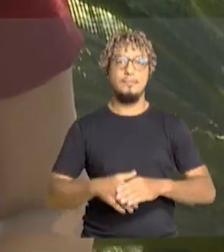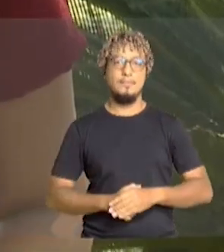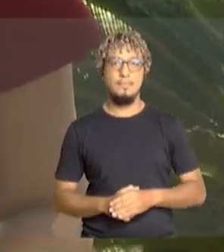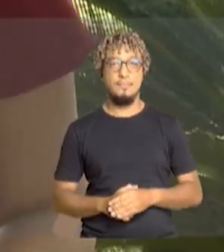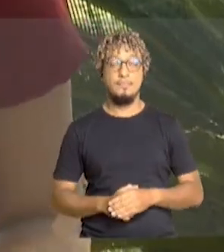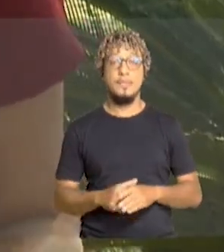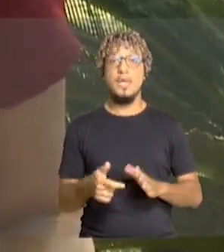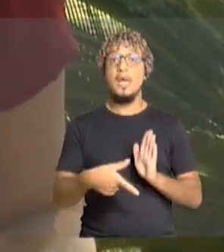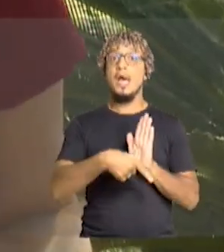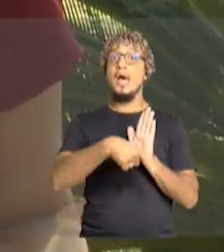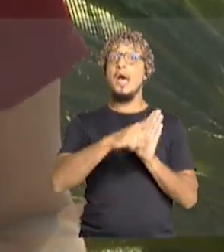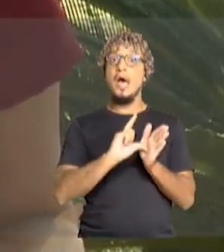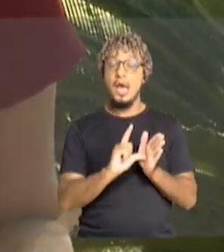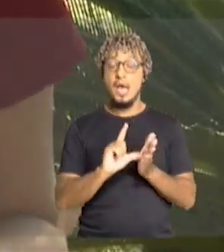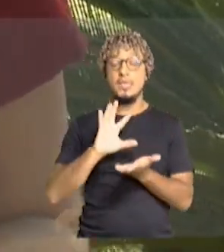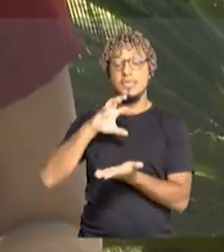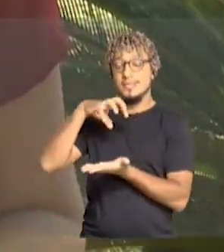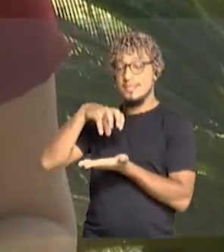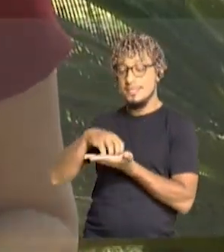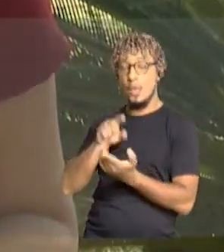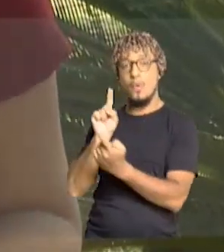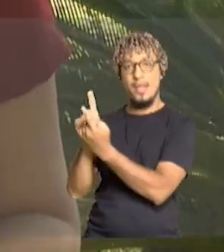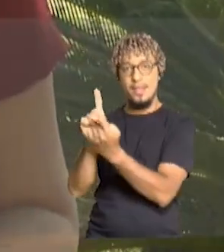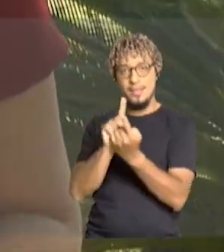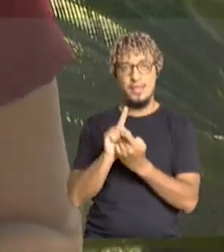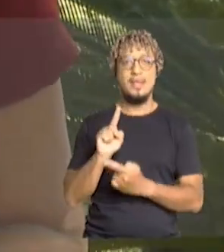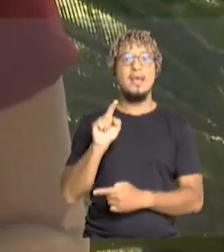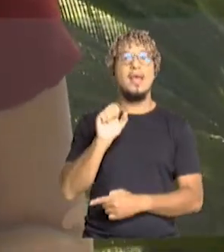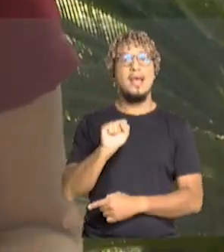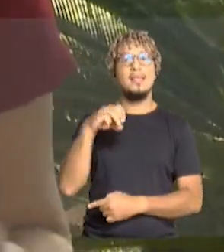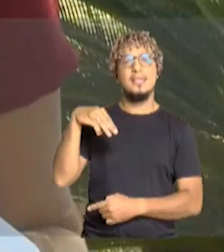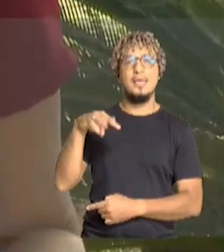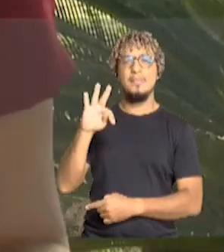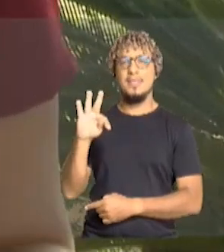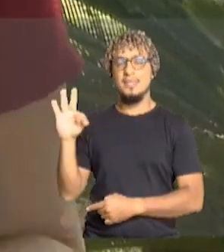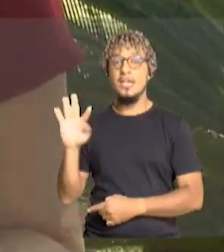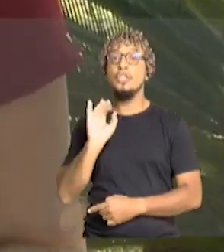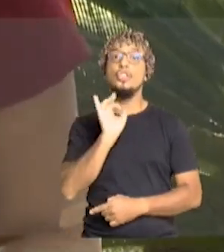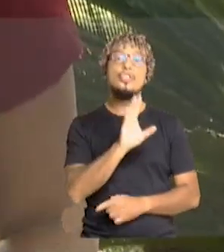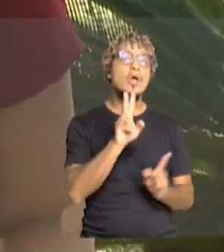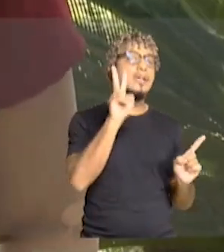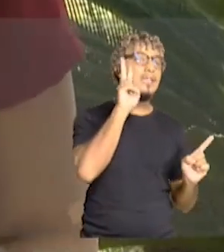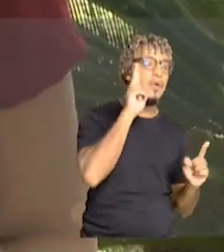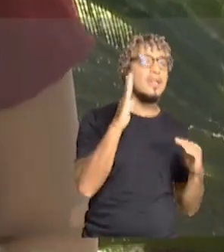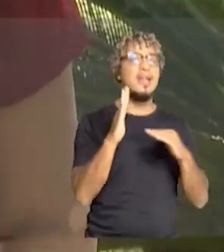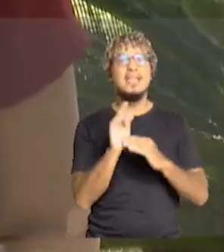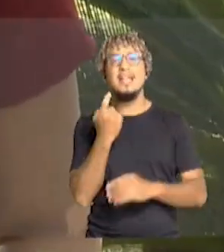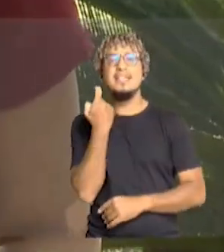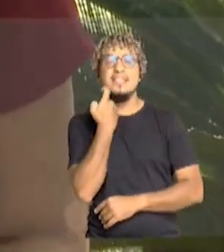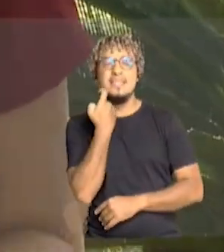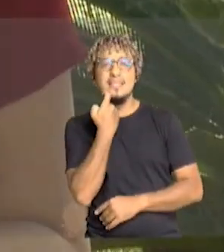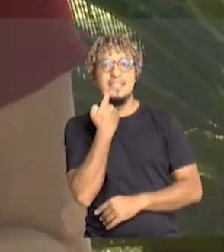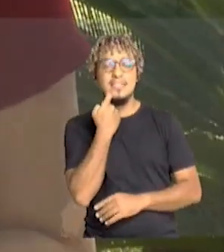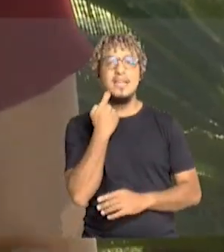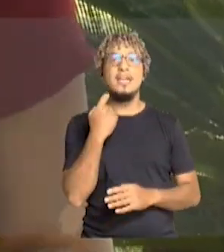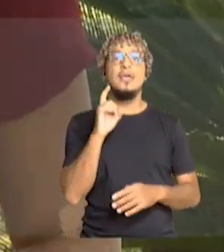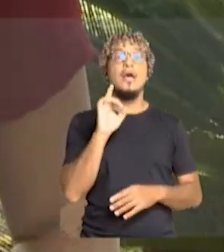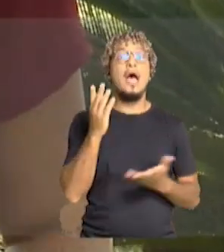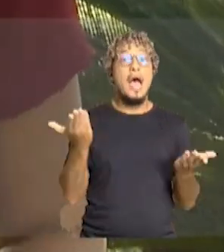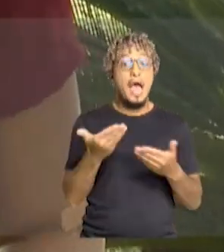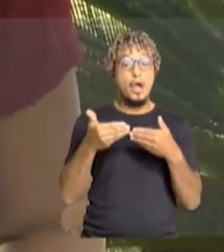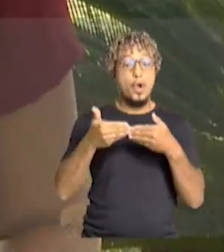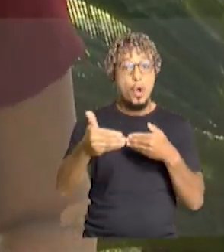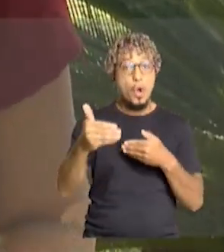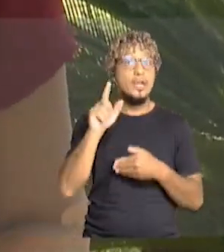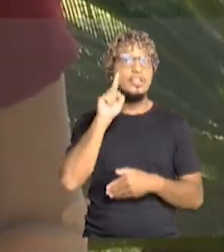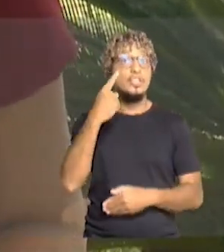antes a central de atendimentos da SMTT funcionava somente de segunda a sexta-feira e a partir do dia